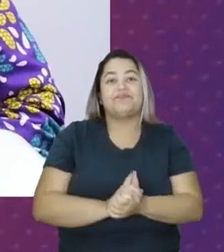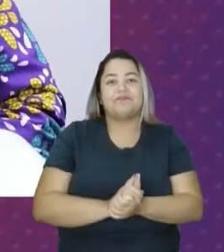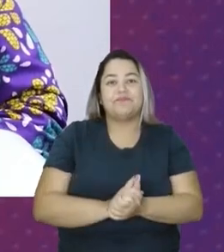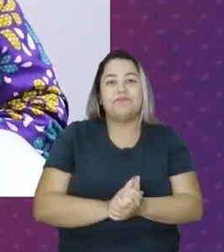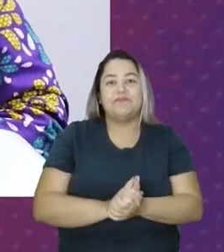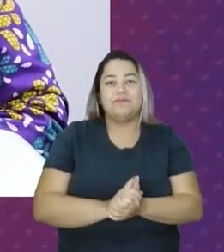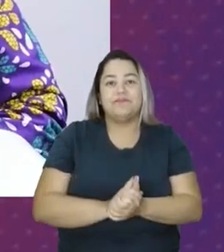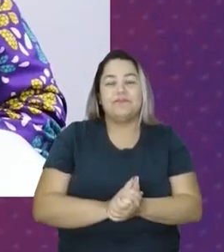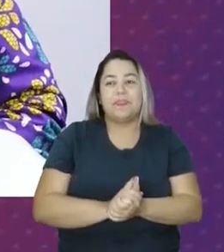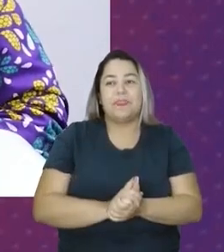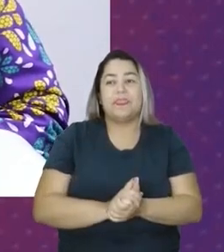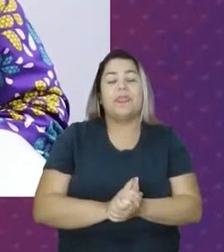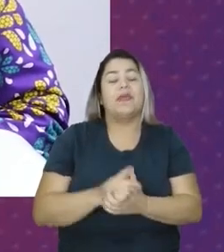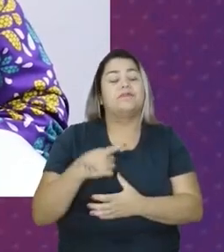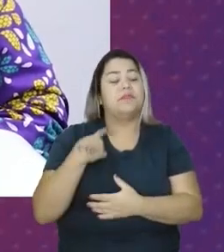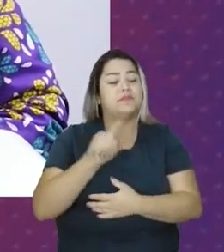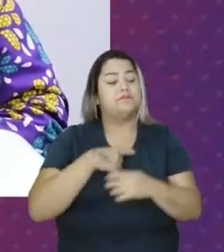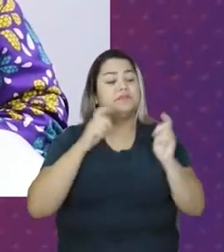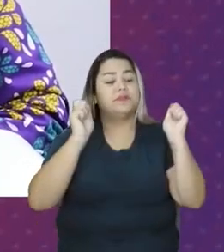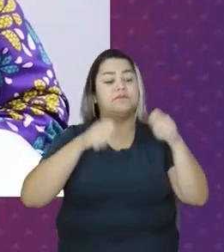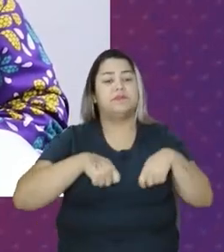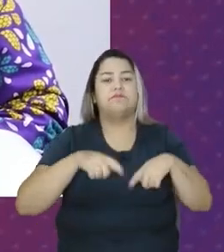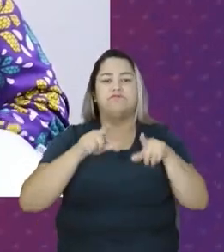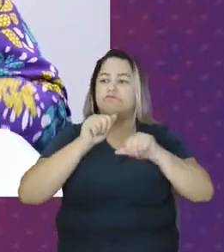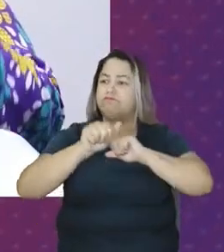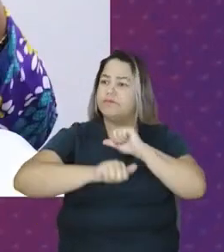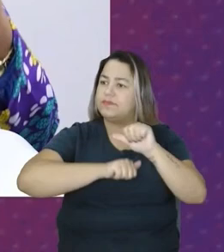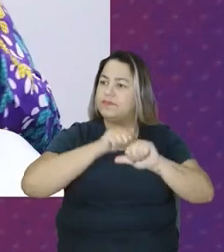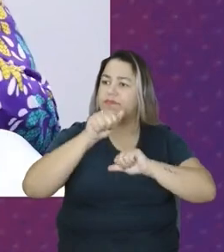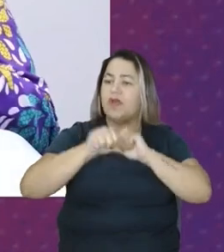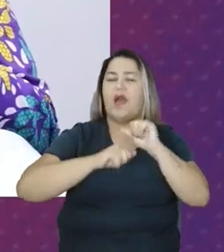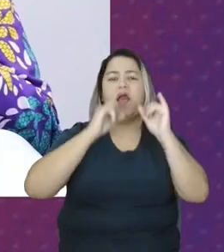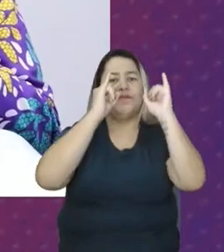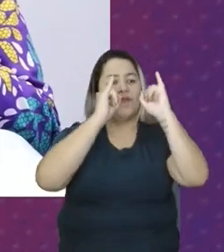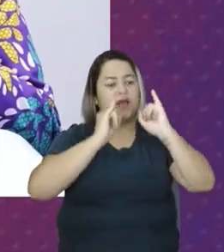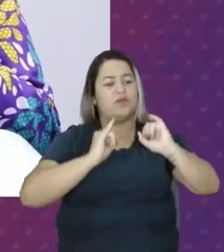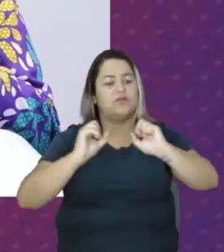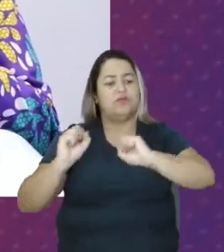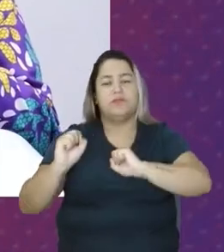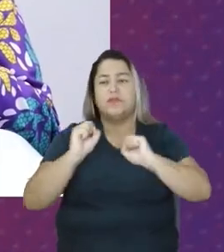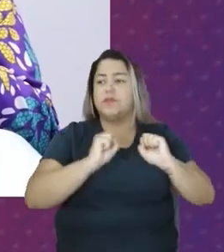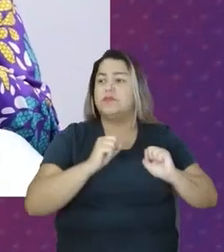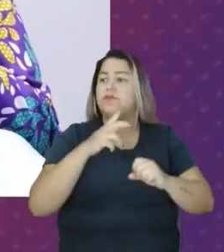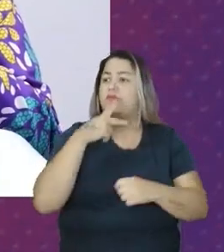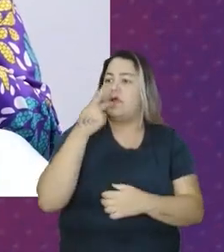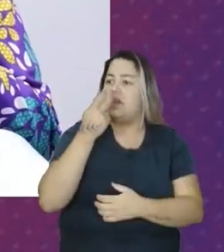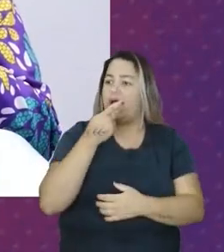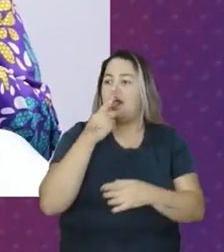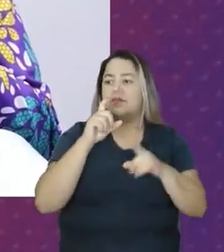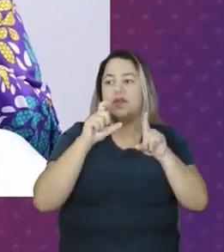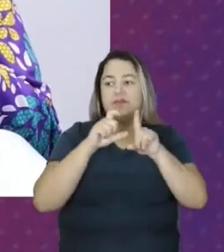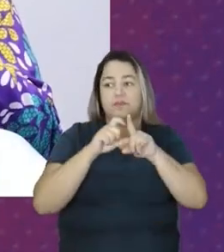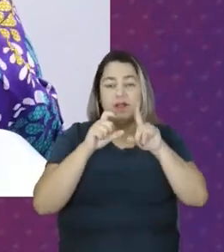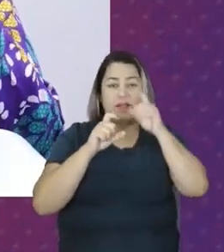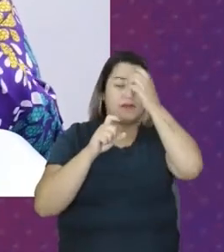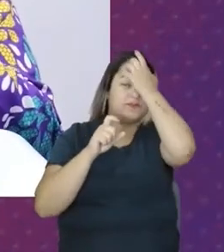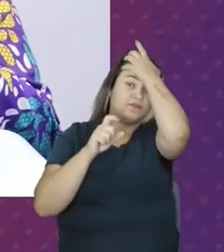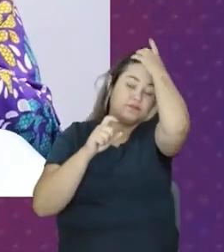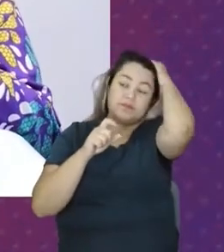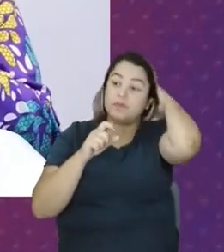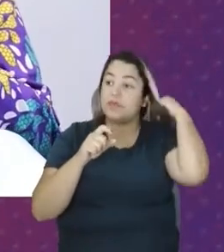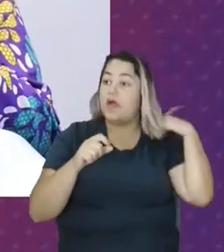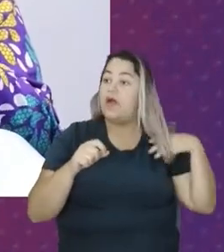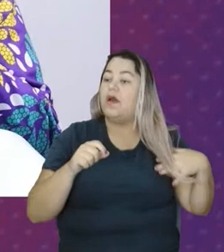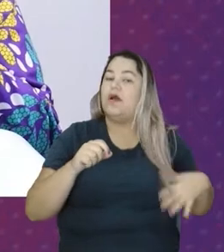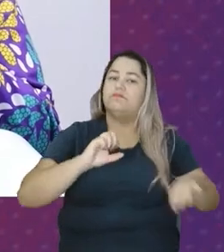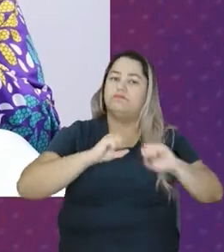que a gente precisa mudar a fotografia do poder. Na verdade, eu tenho repetido as palavras da grande